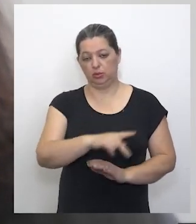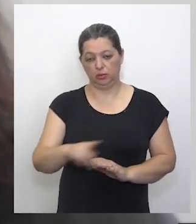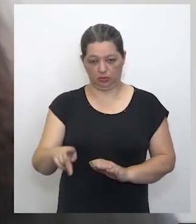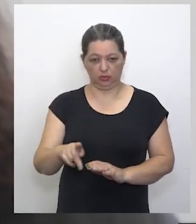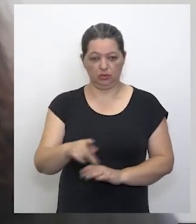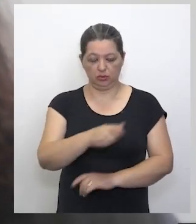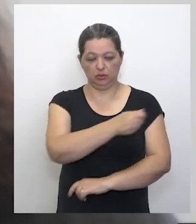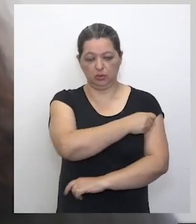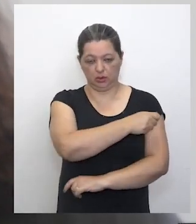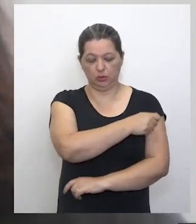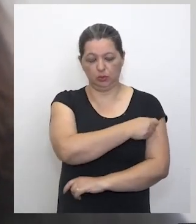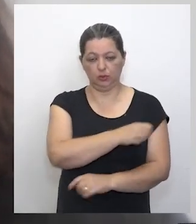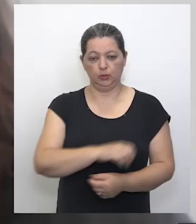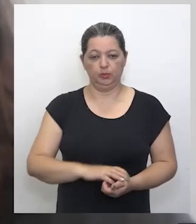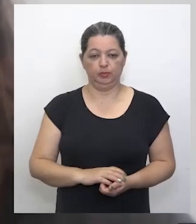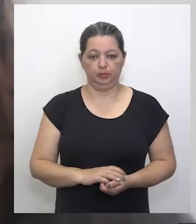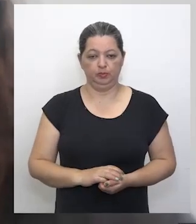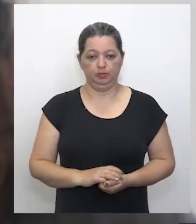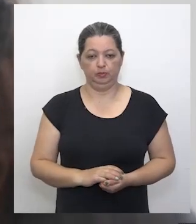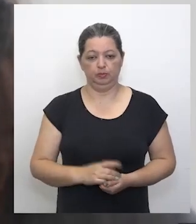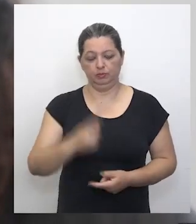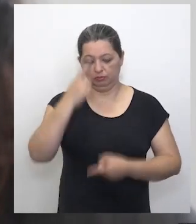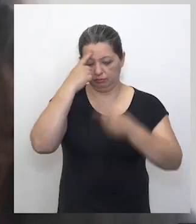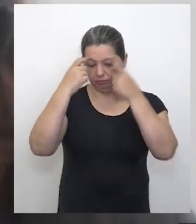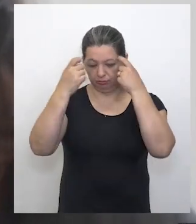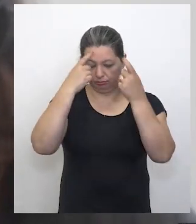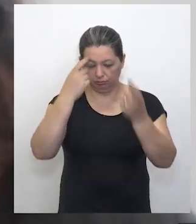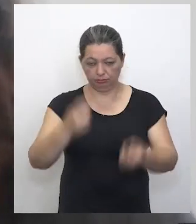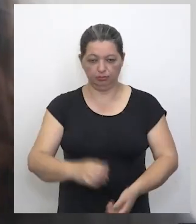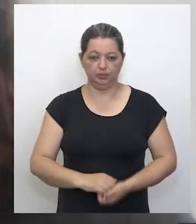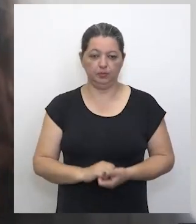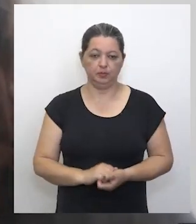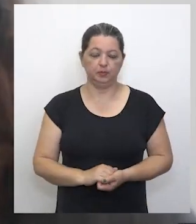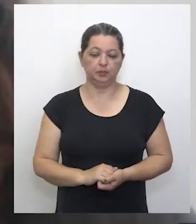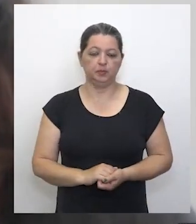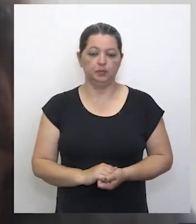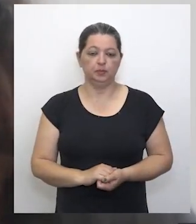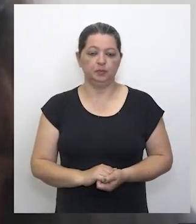seu estudante para ele ter ideia. Tá?